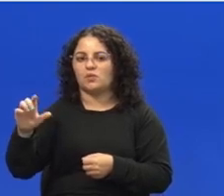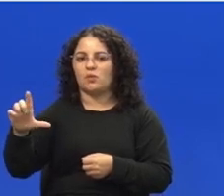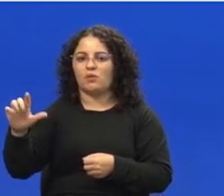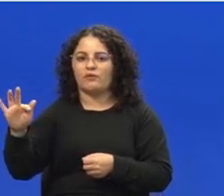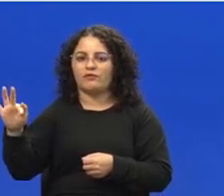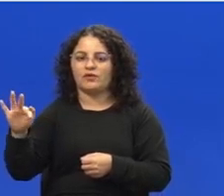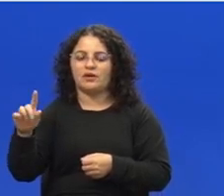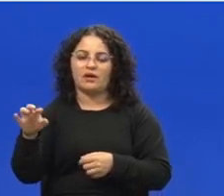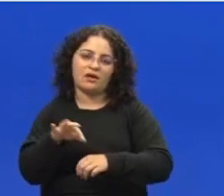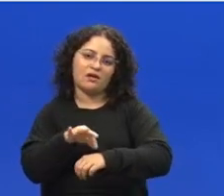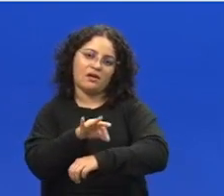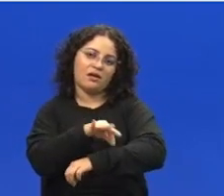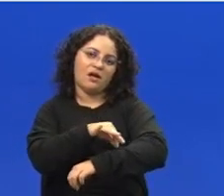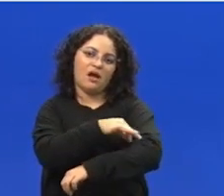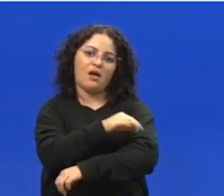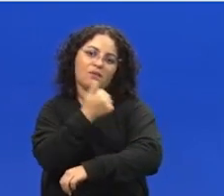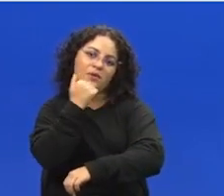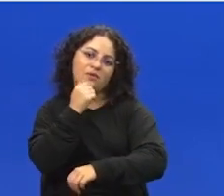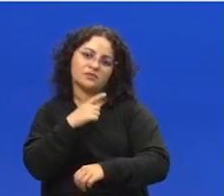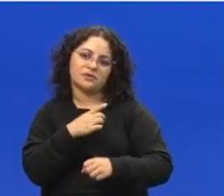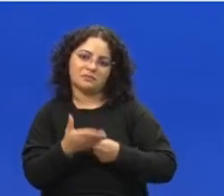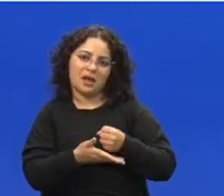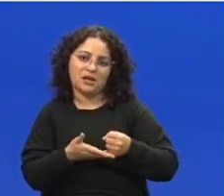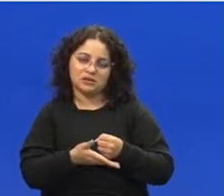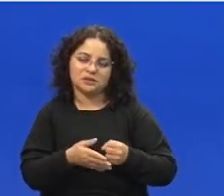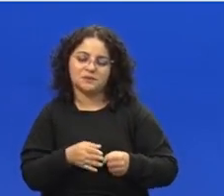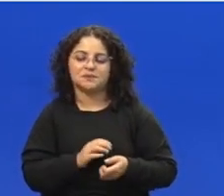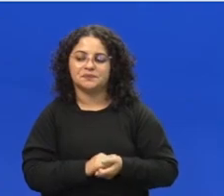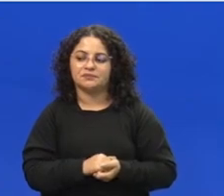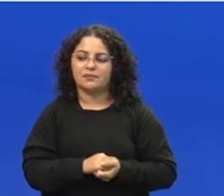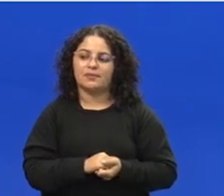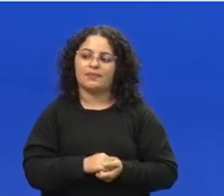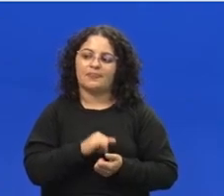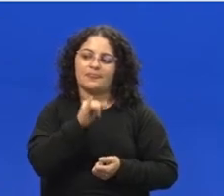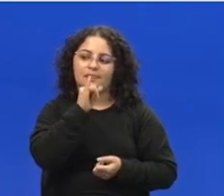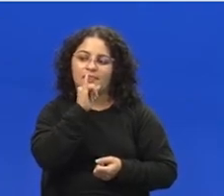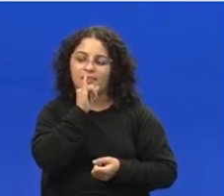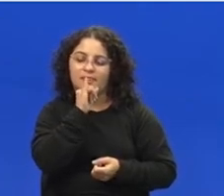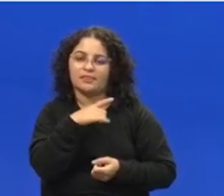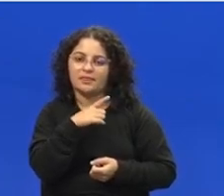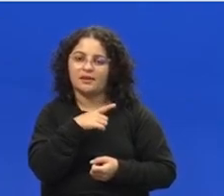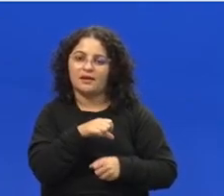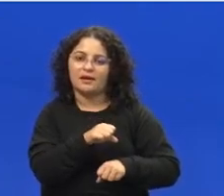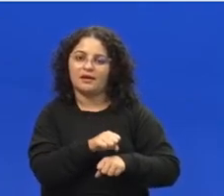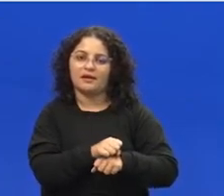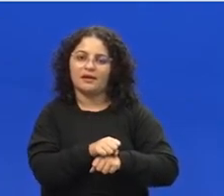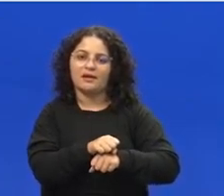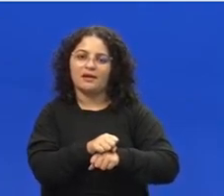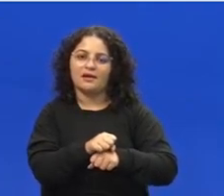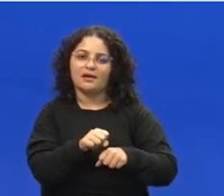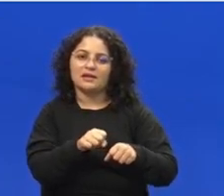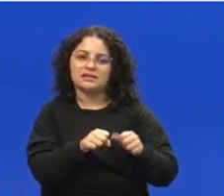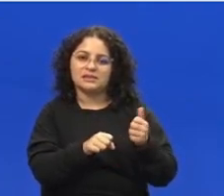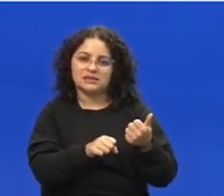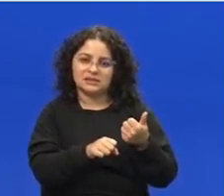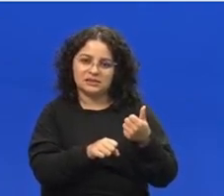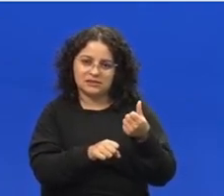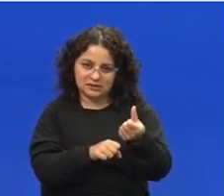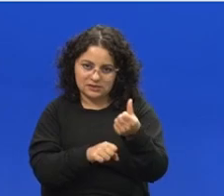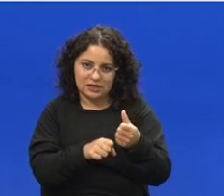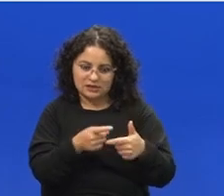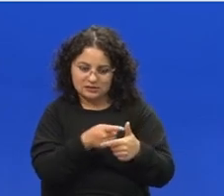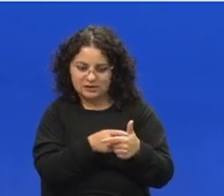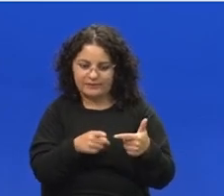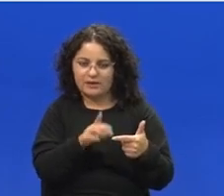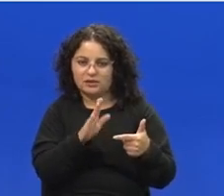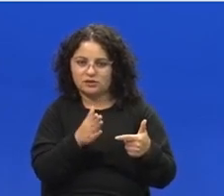reparo das fraturas é baseado. Então, a partir do momento que eu tenho aquela margem de 6 semanas, aquele primeiro marco